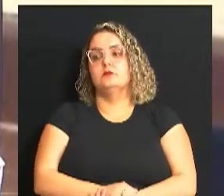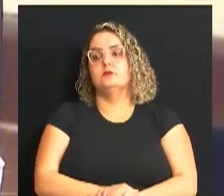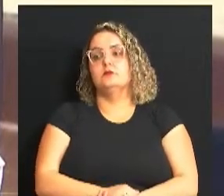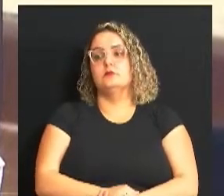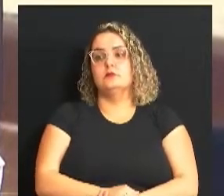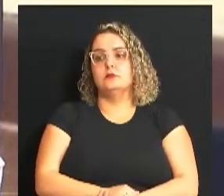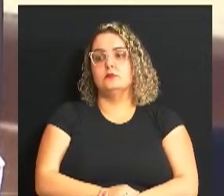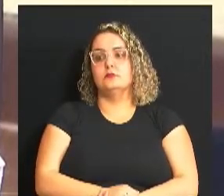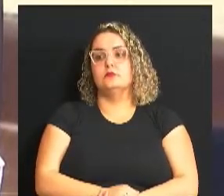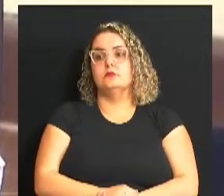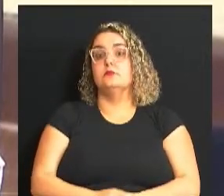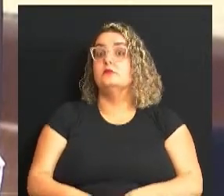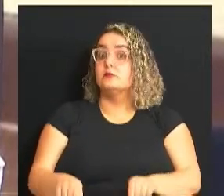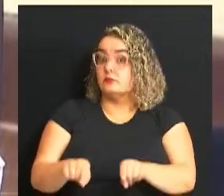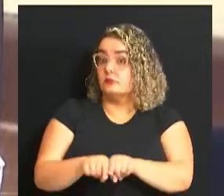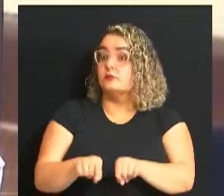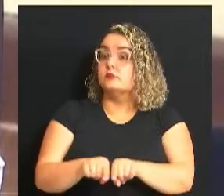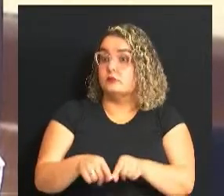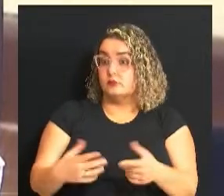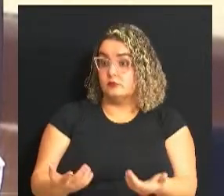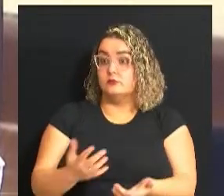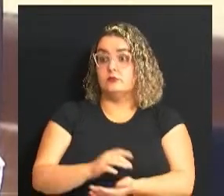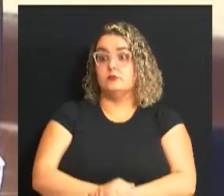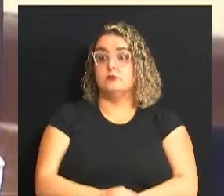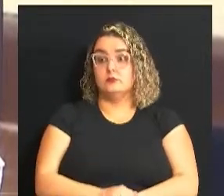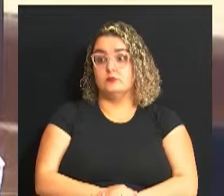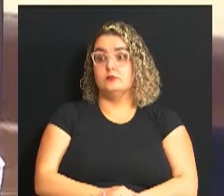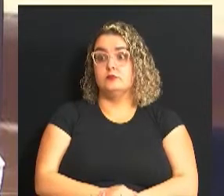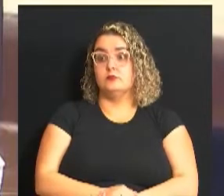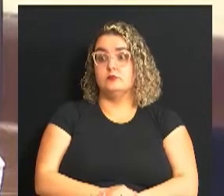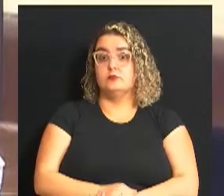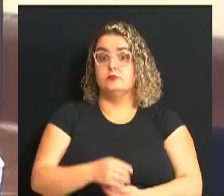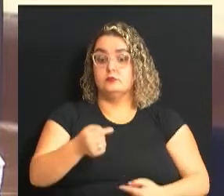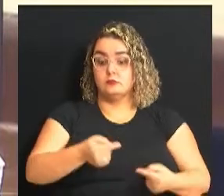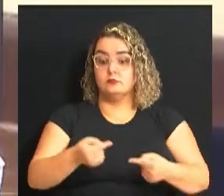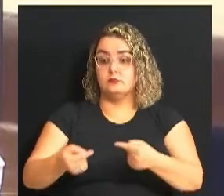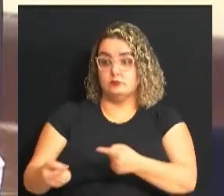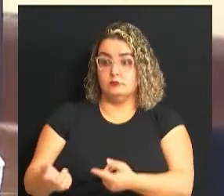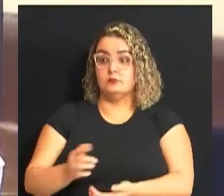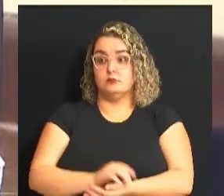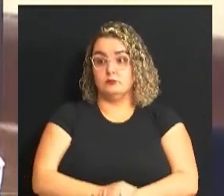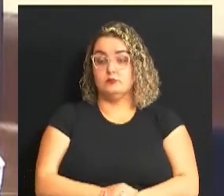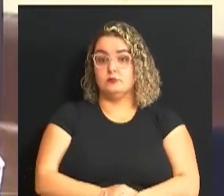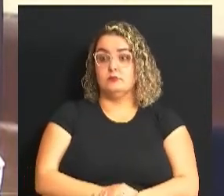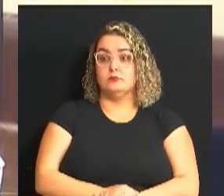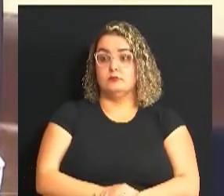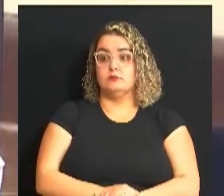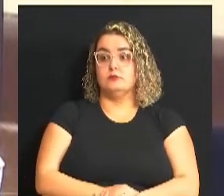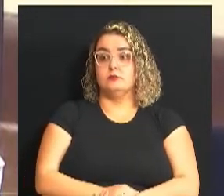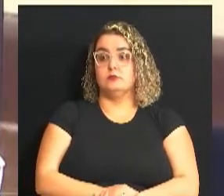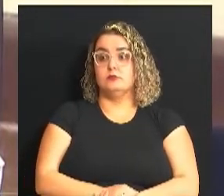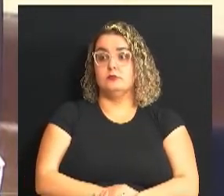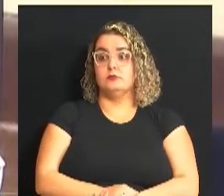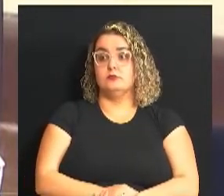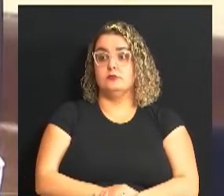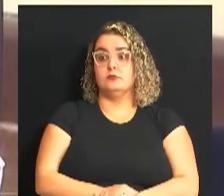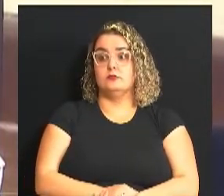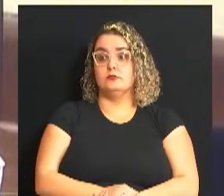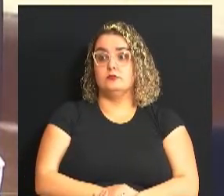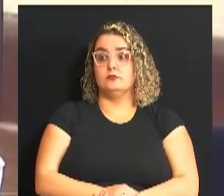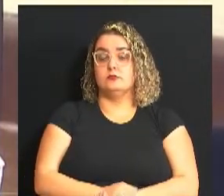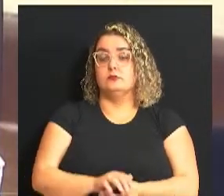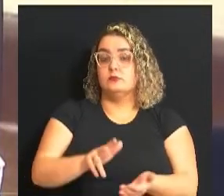e que para mim também ela é uma questão que é polêmica mesmo, que é com relação à